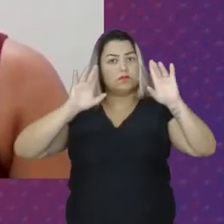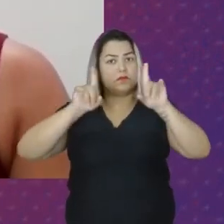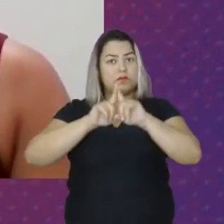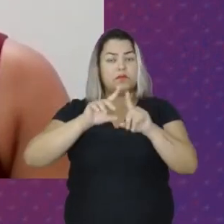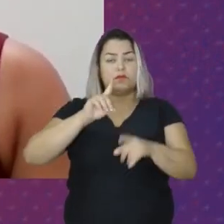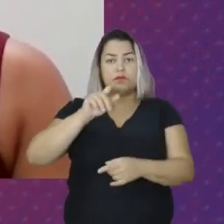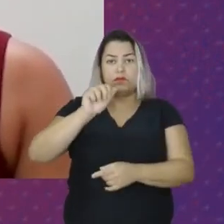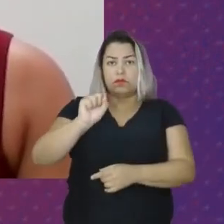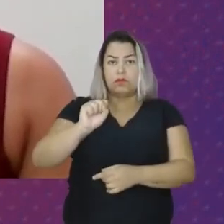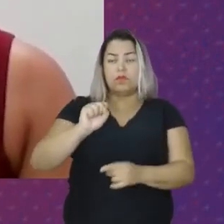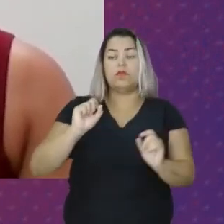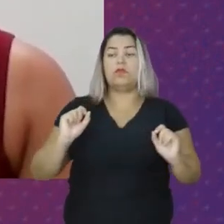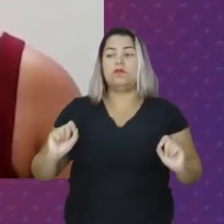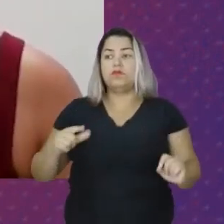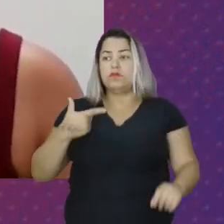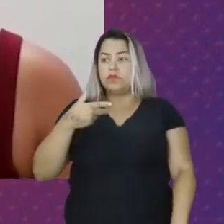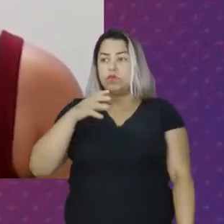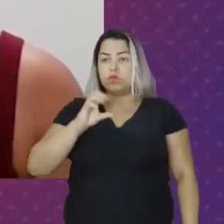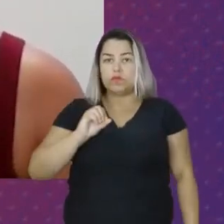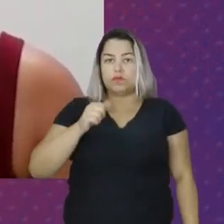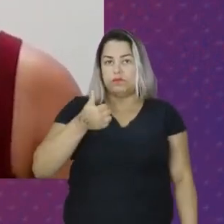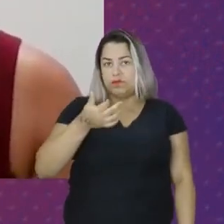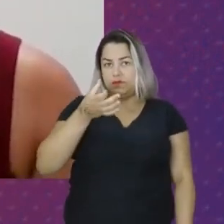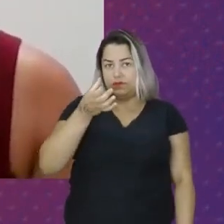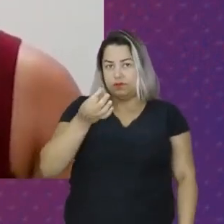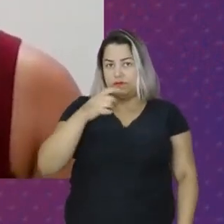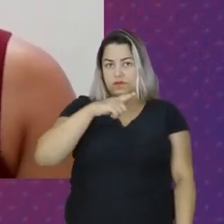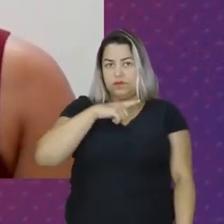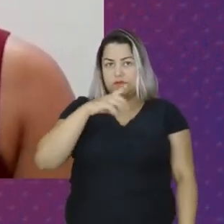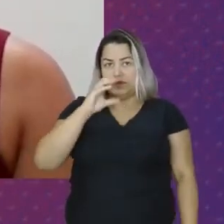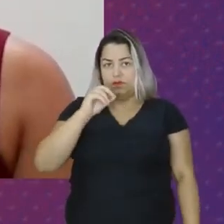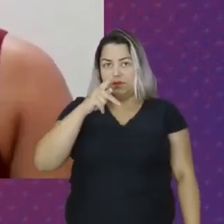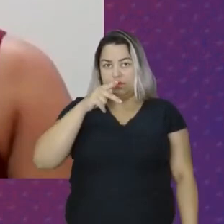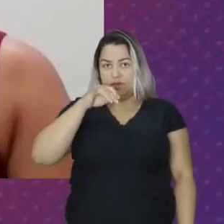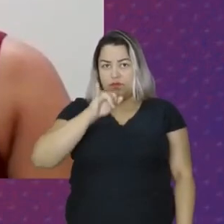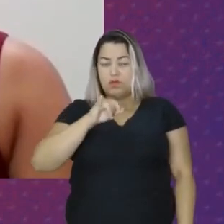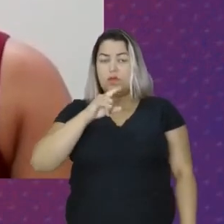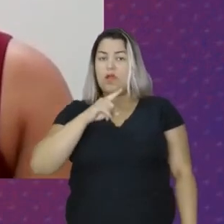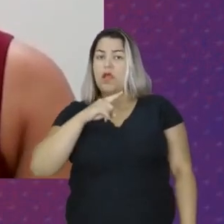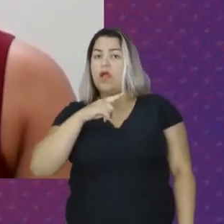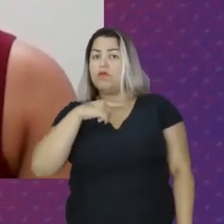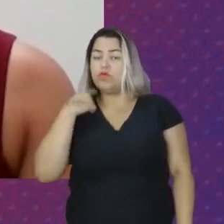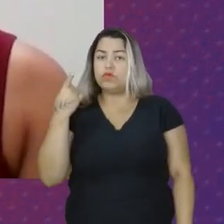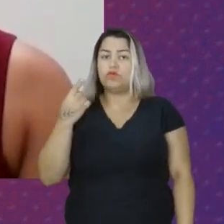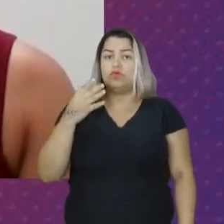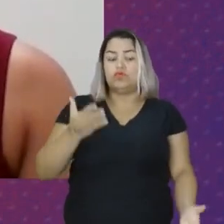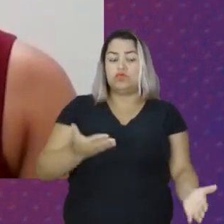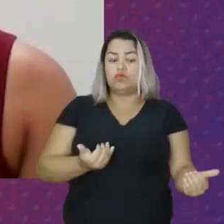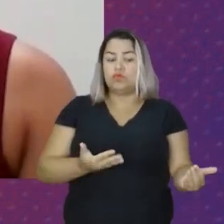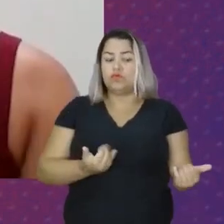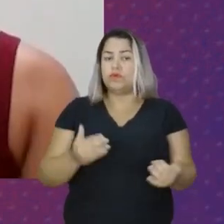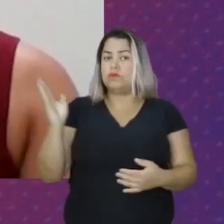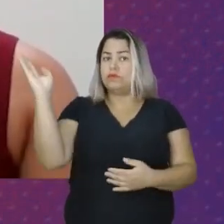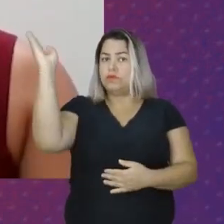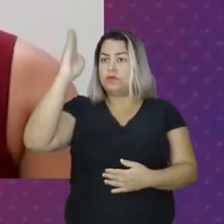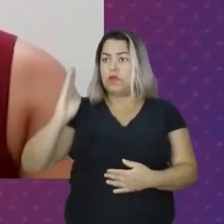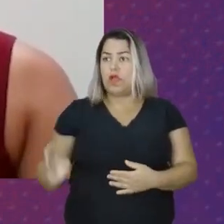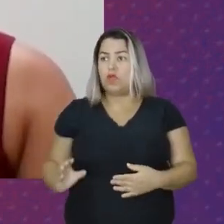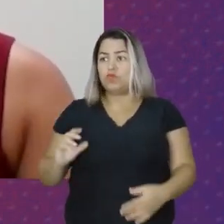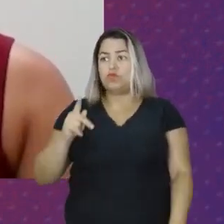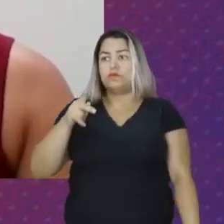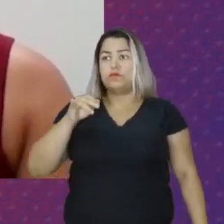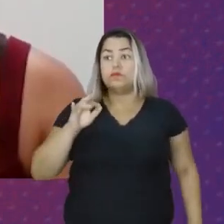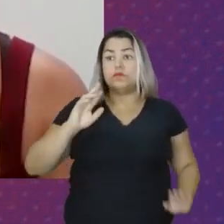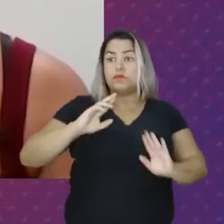dos dados, né? Então, em 2016 teve uma CPI sobre assassinato de jovens no Brasil, e nessa CPI o